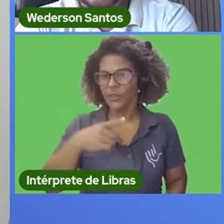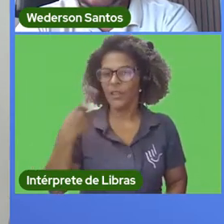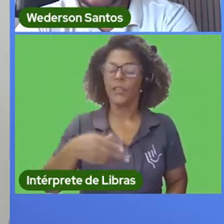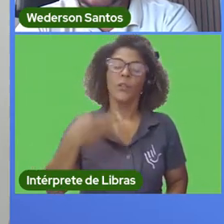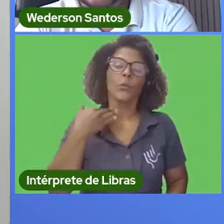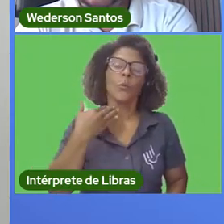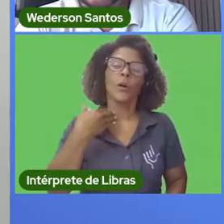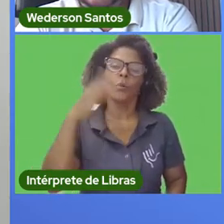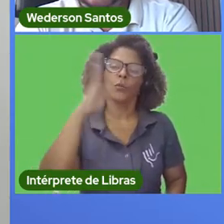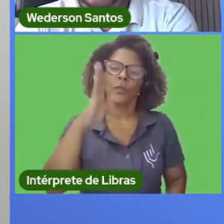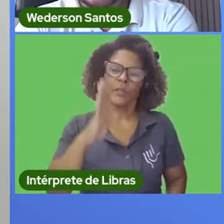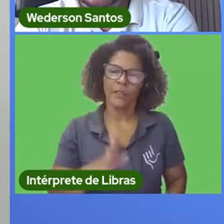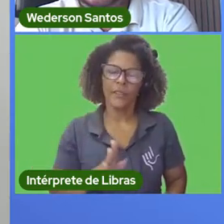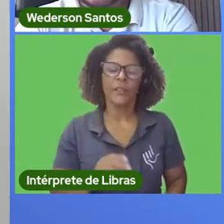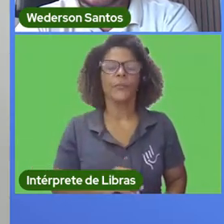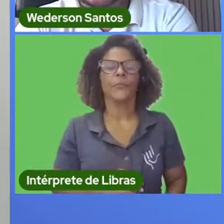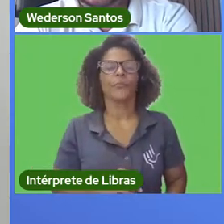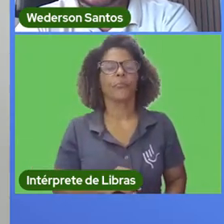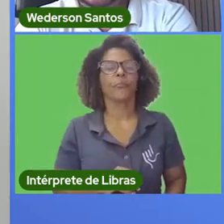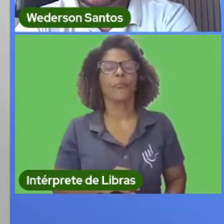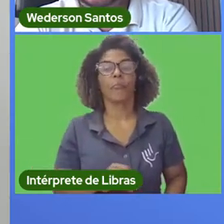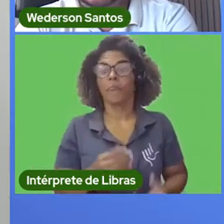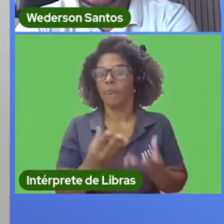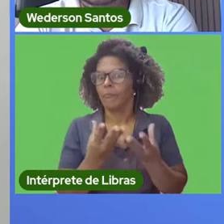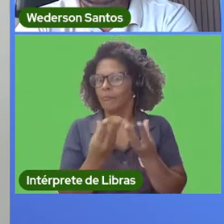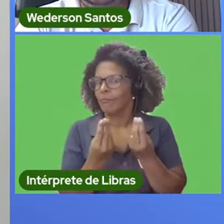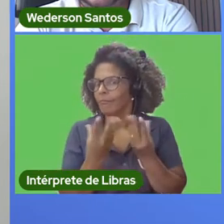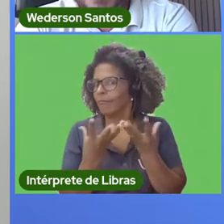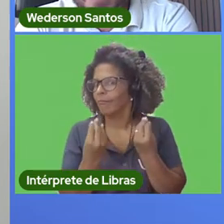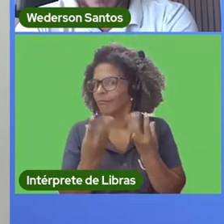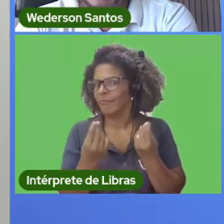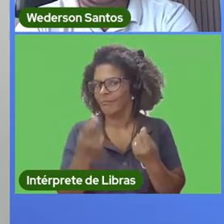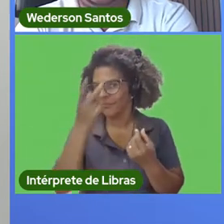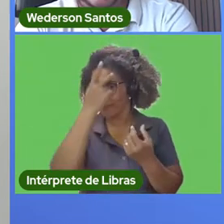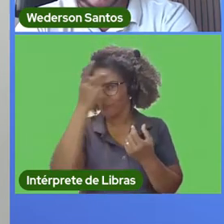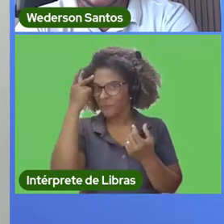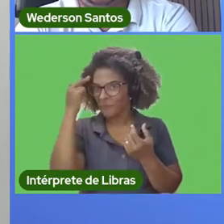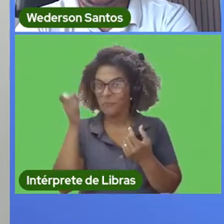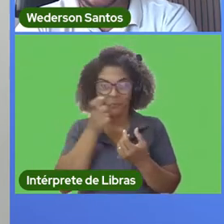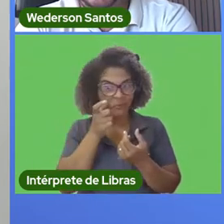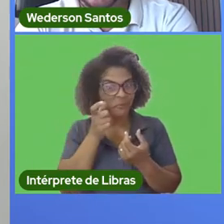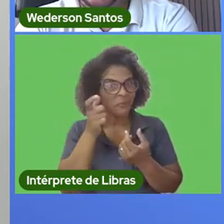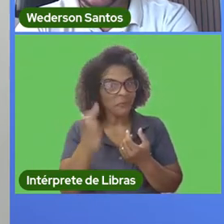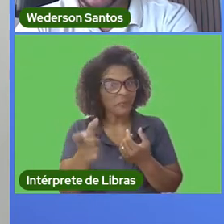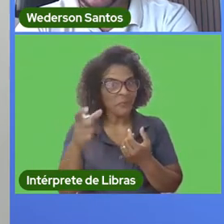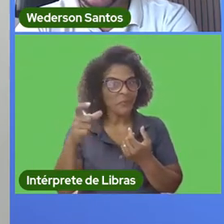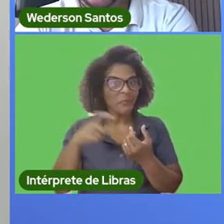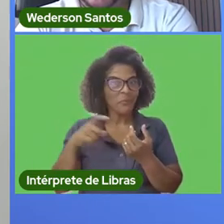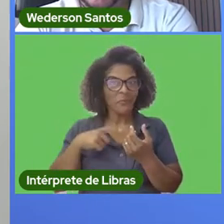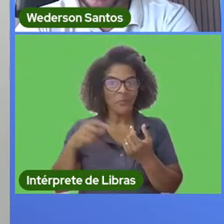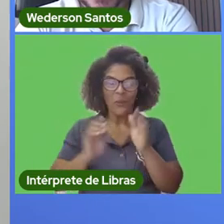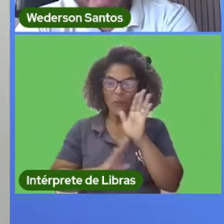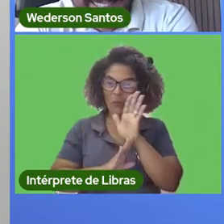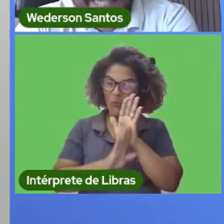conosco. É, muita gente, hein, Edson? Você vê que a audiência, tua audiência está